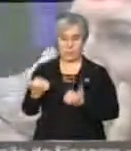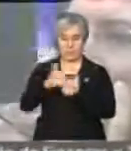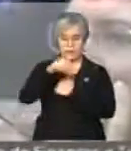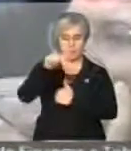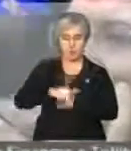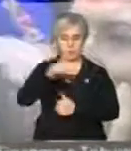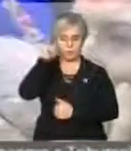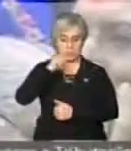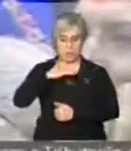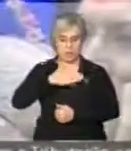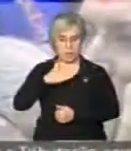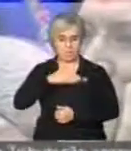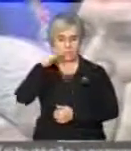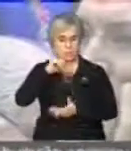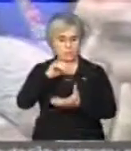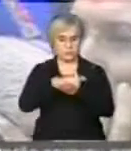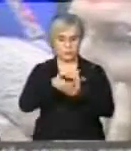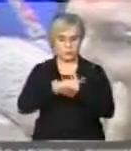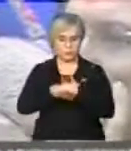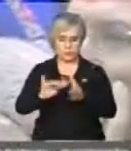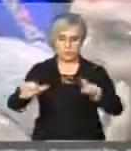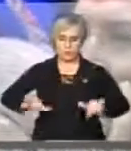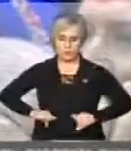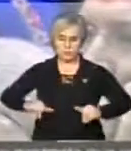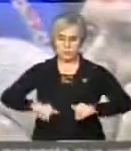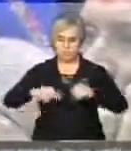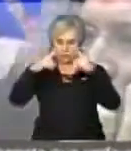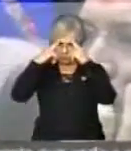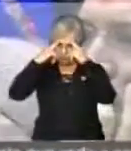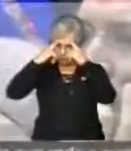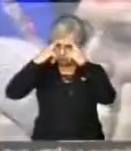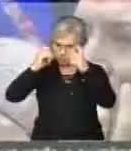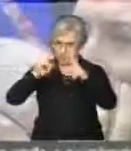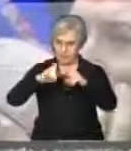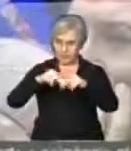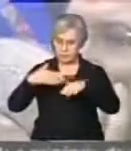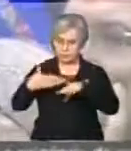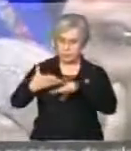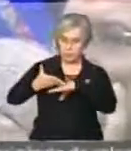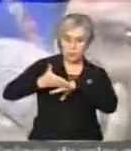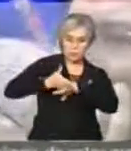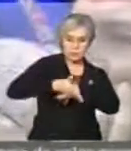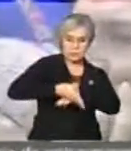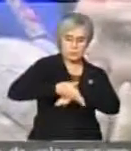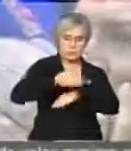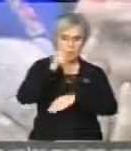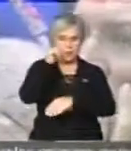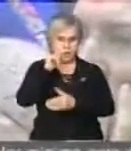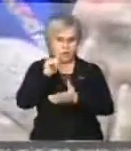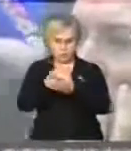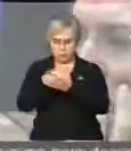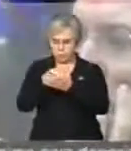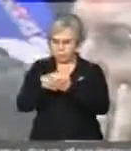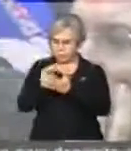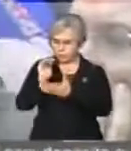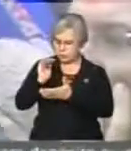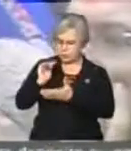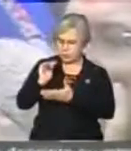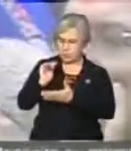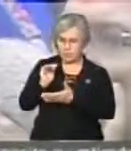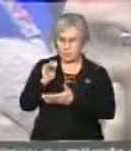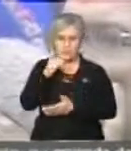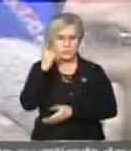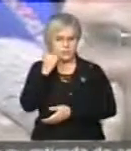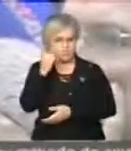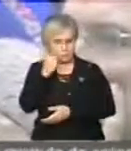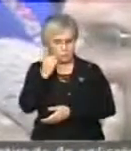ela sofreu violência por quando entrava com a bolsa. As mulheres de deputado brancas não eram